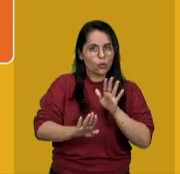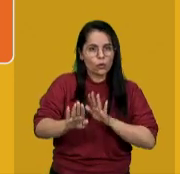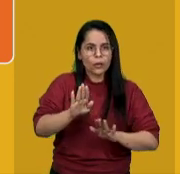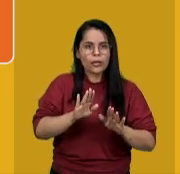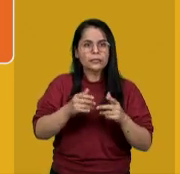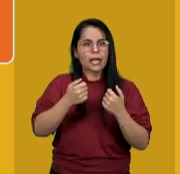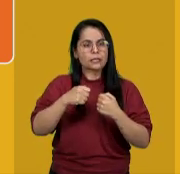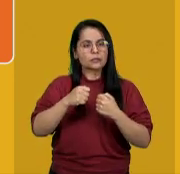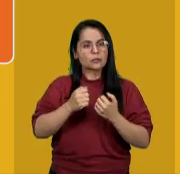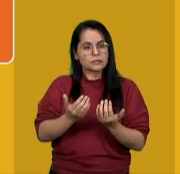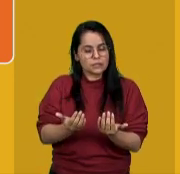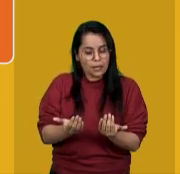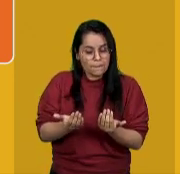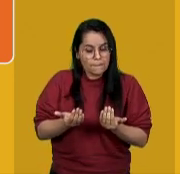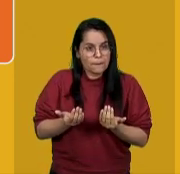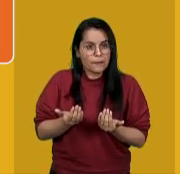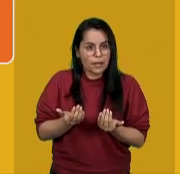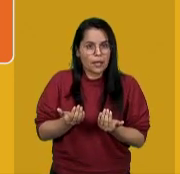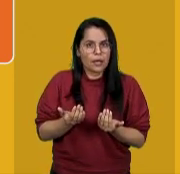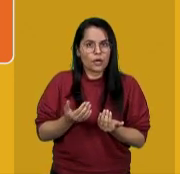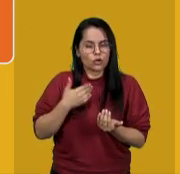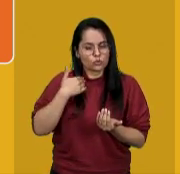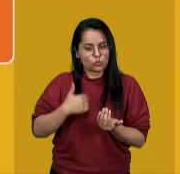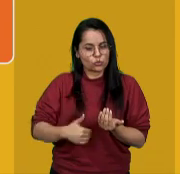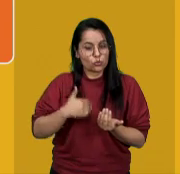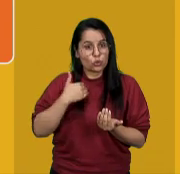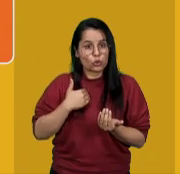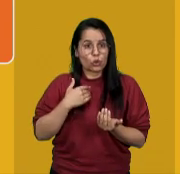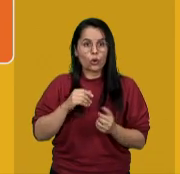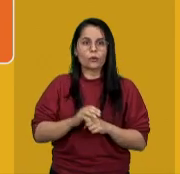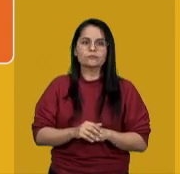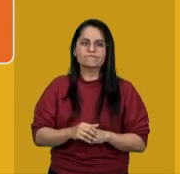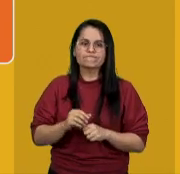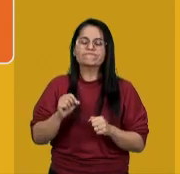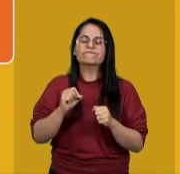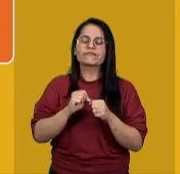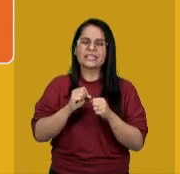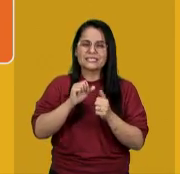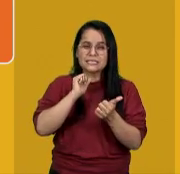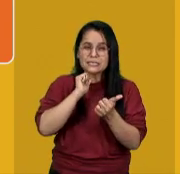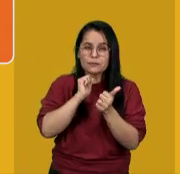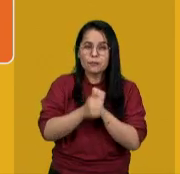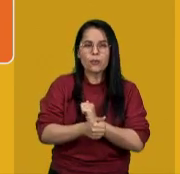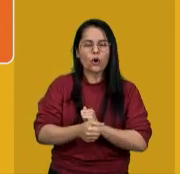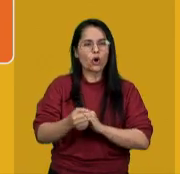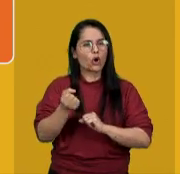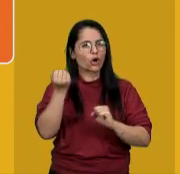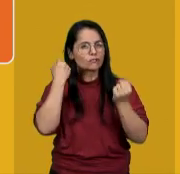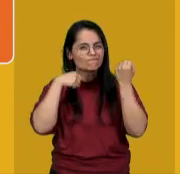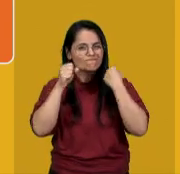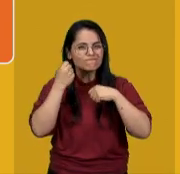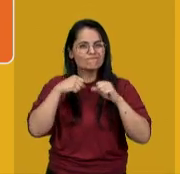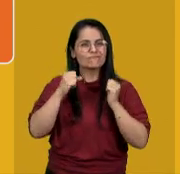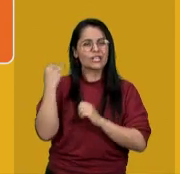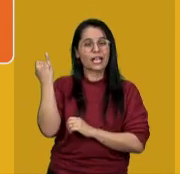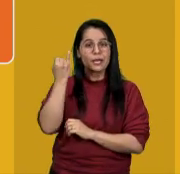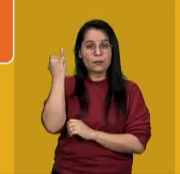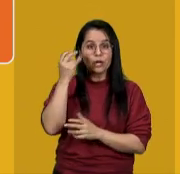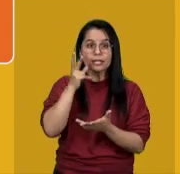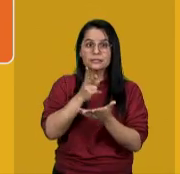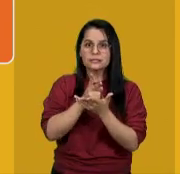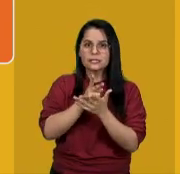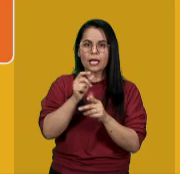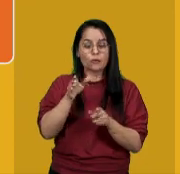objeto próximo ao corpo. Pratique exercícios físicos com regularidade, sempre